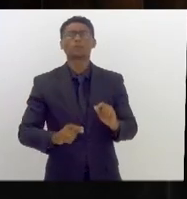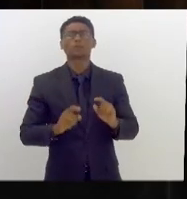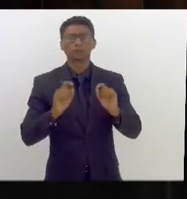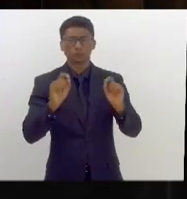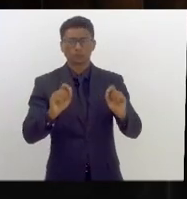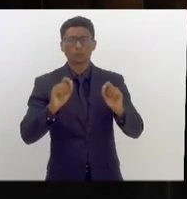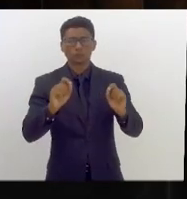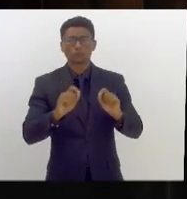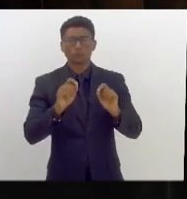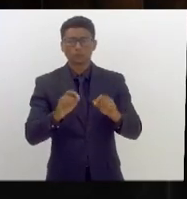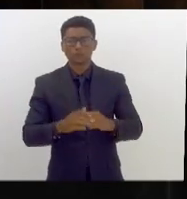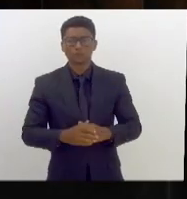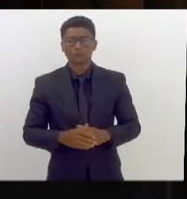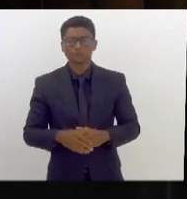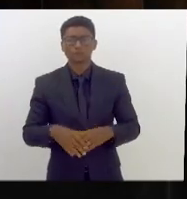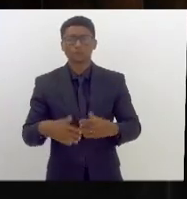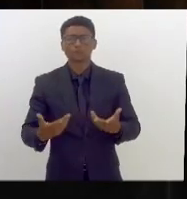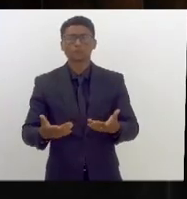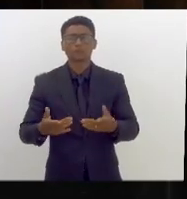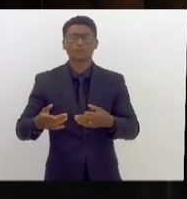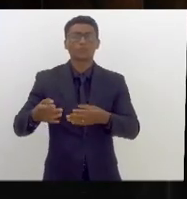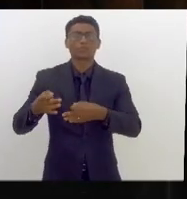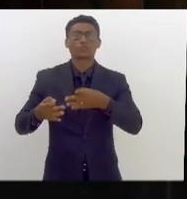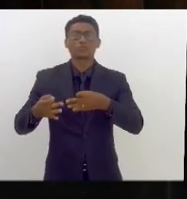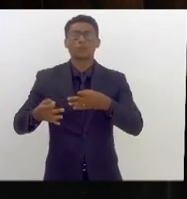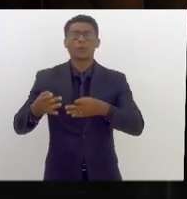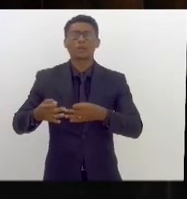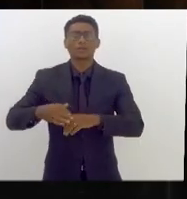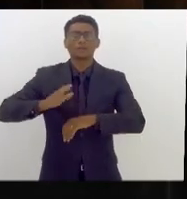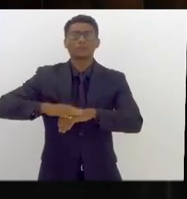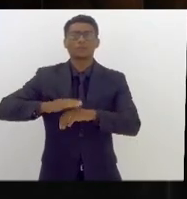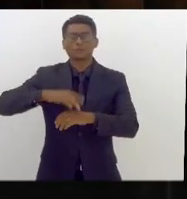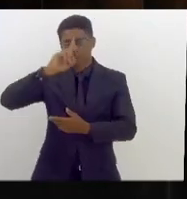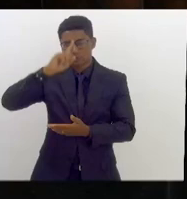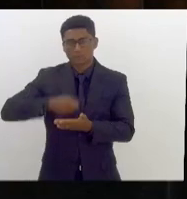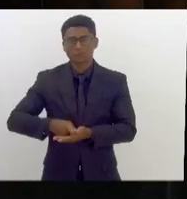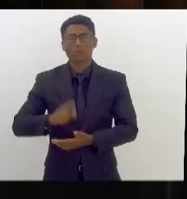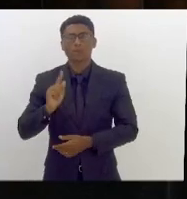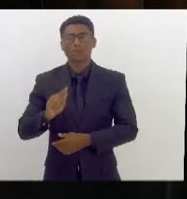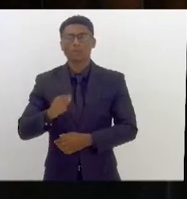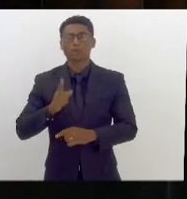que é quem é o juiz dessa partida. Se a gente está falando que tem